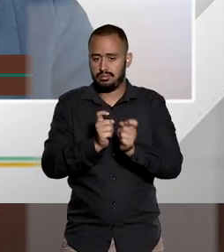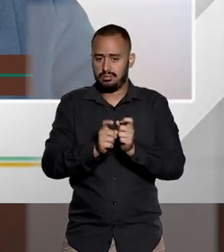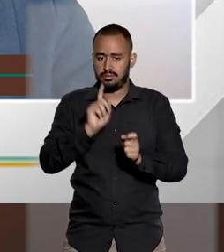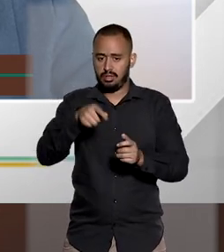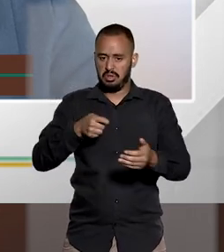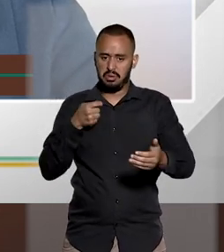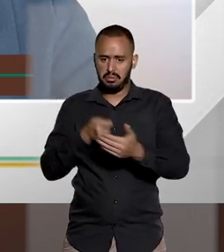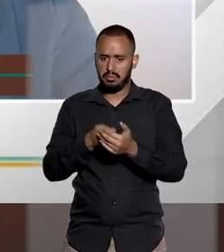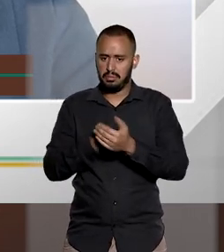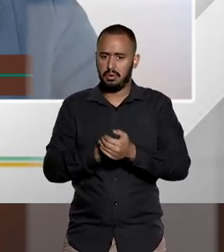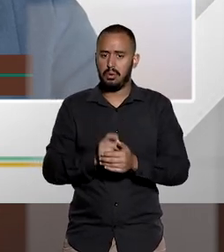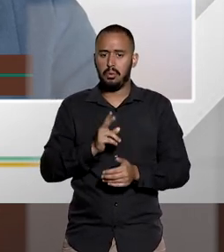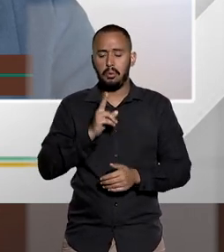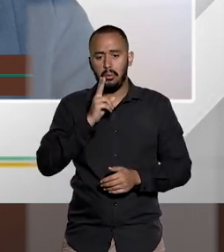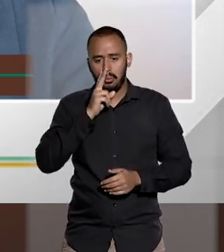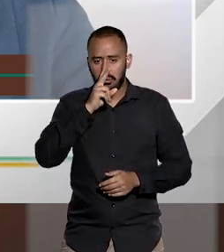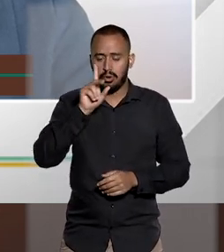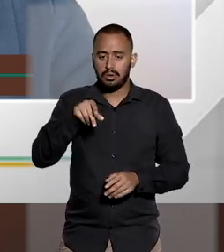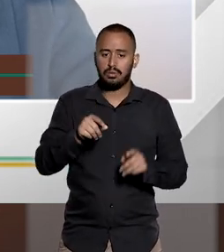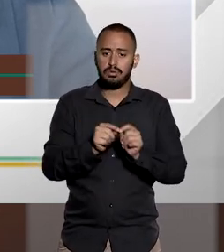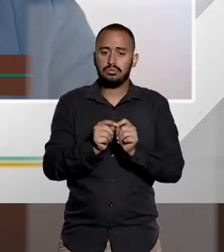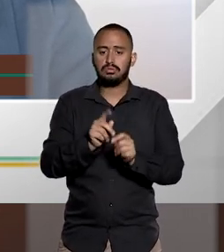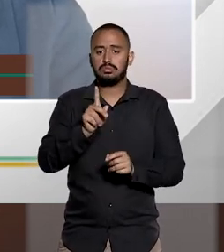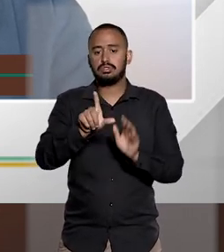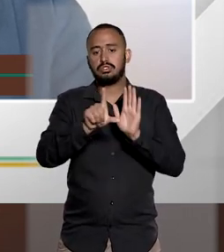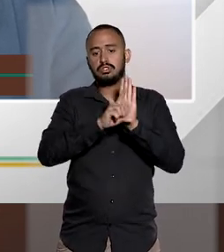aplicados, no direito público.